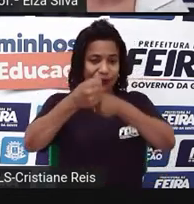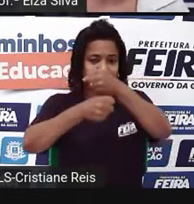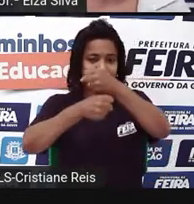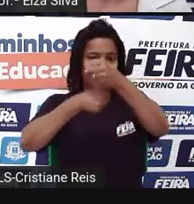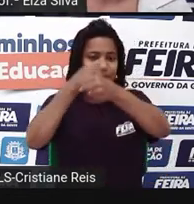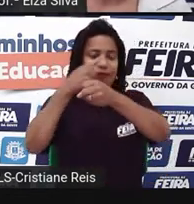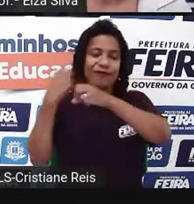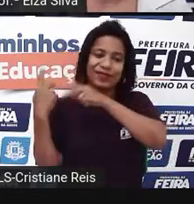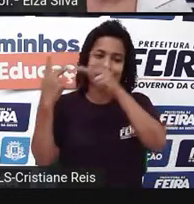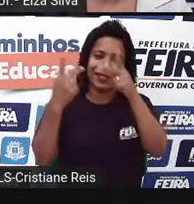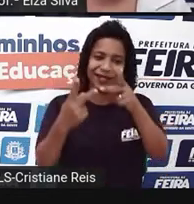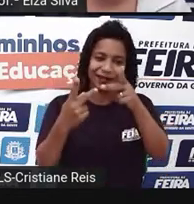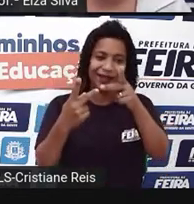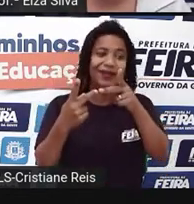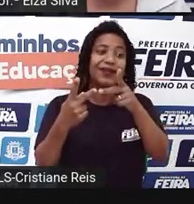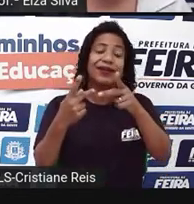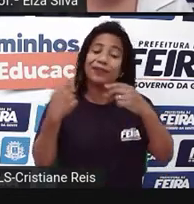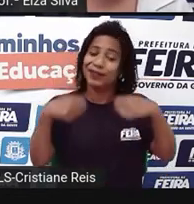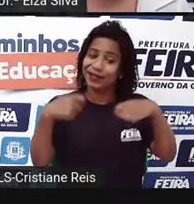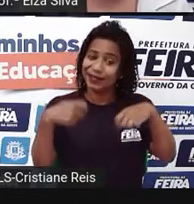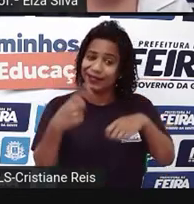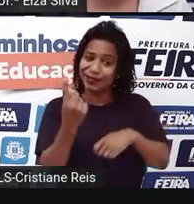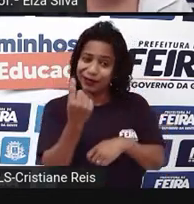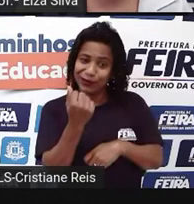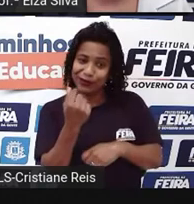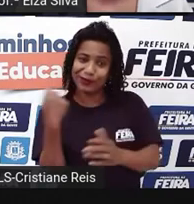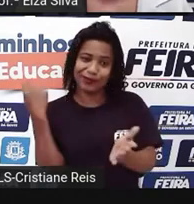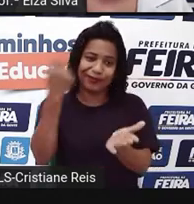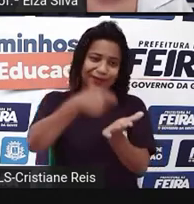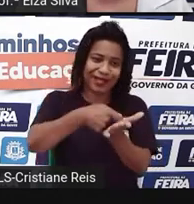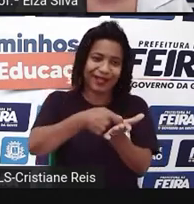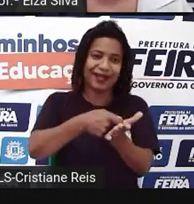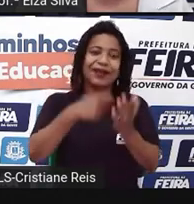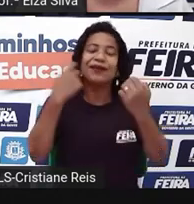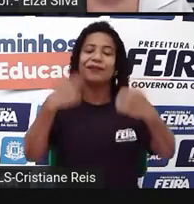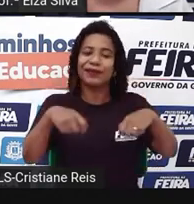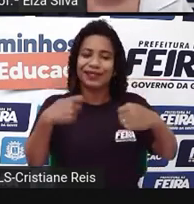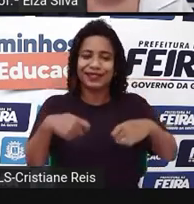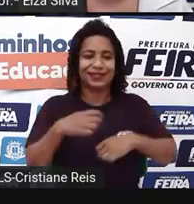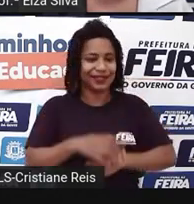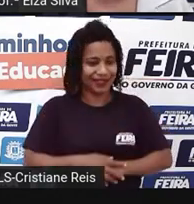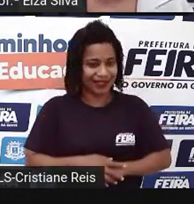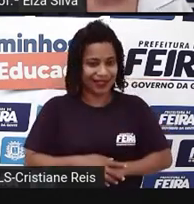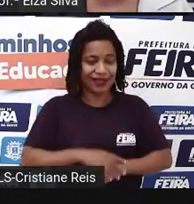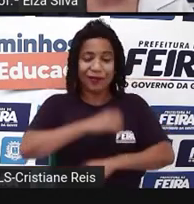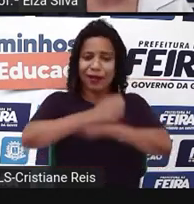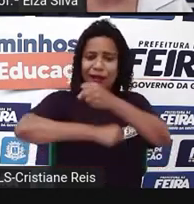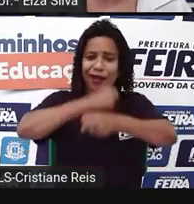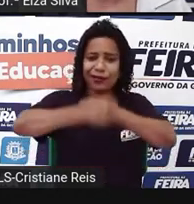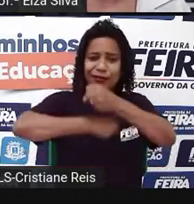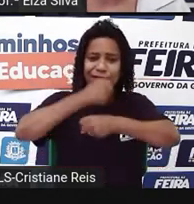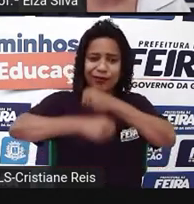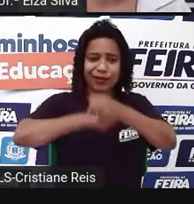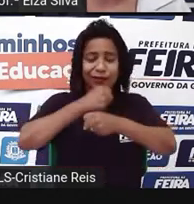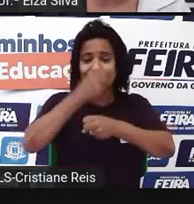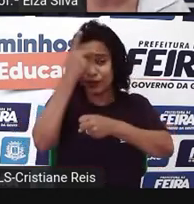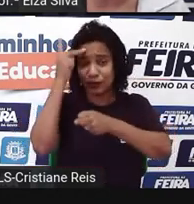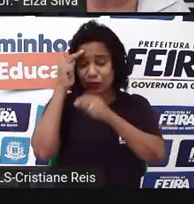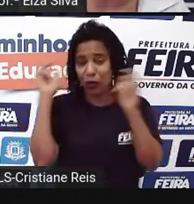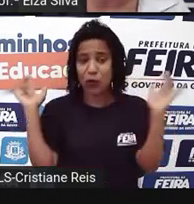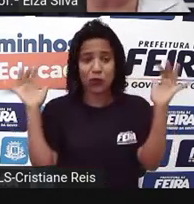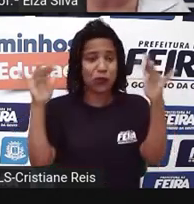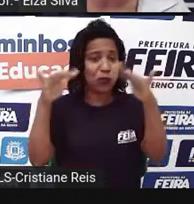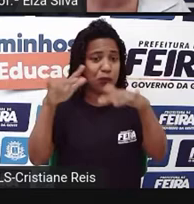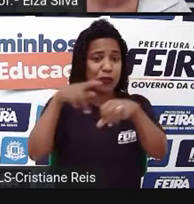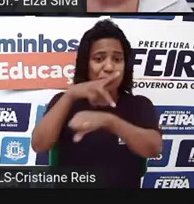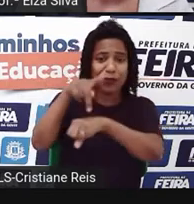precisa pagar. E é claro que, como eu já disse antes, esses monumentos são visitados anualmente por milhares e milhares de pessoas ao redor do